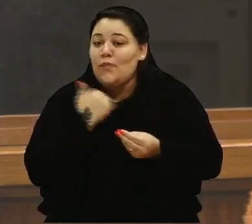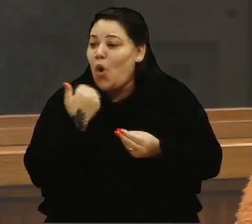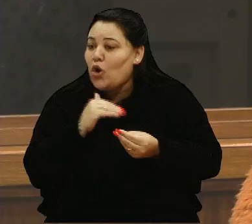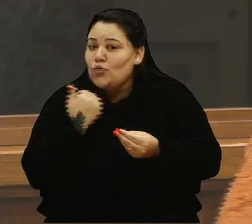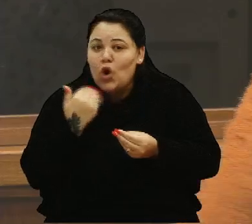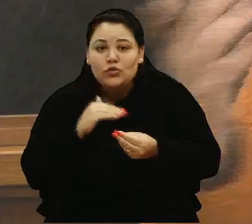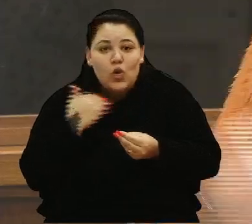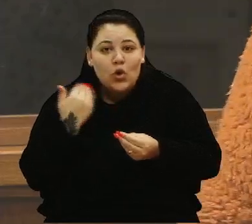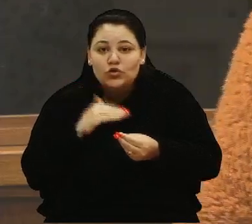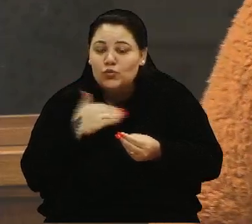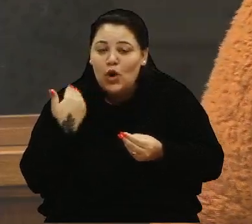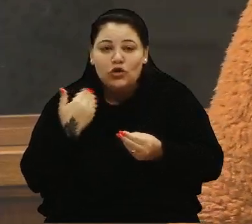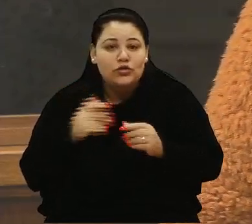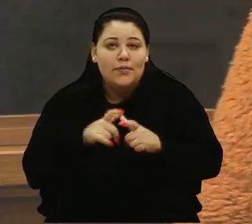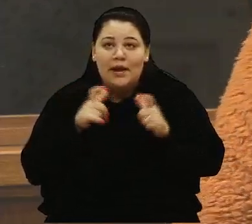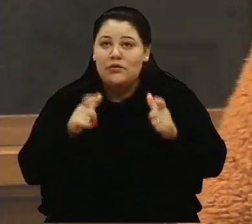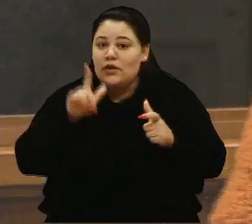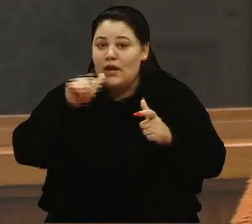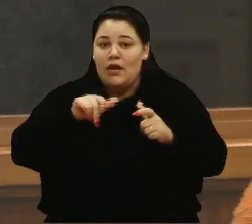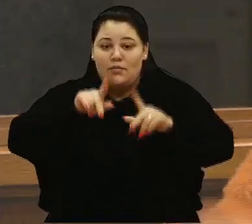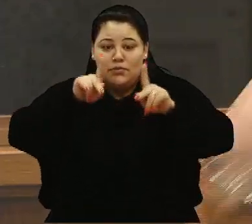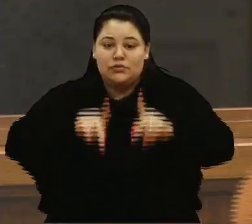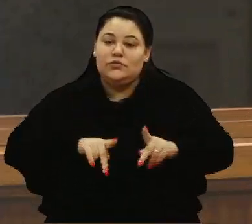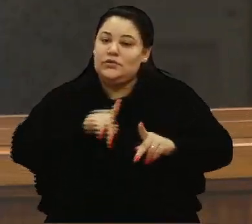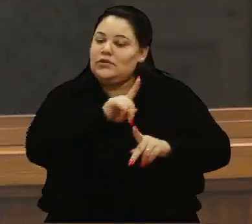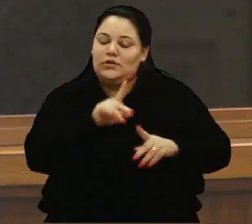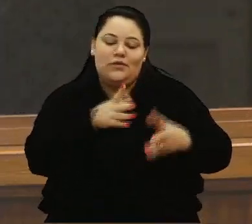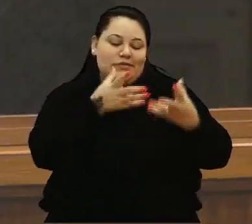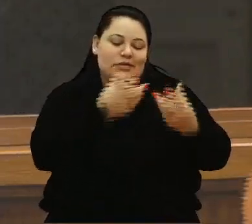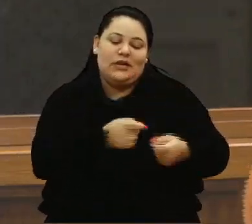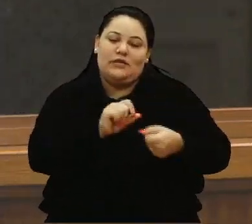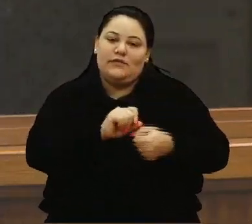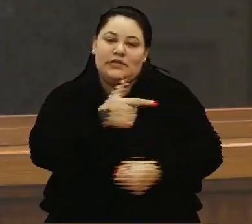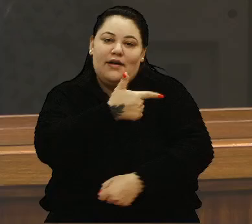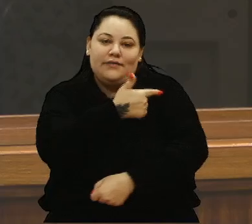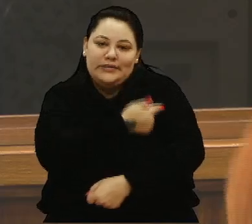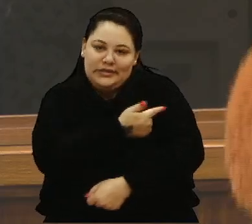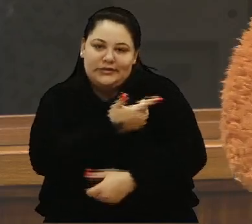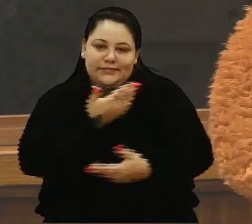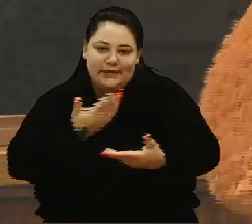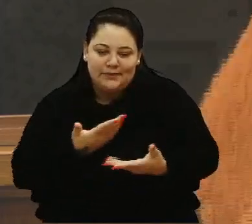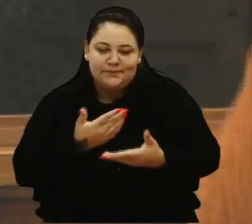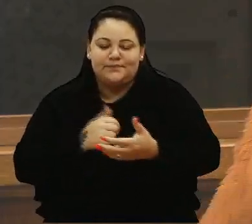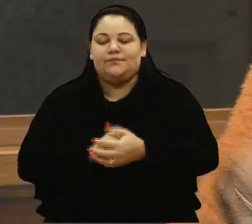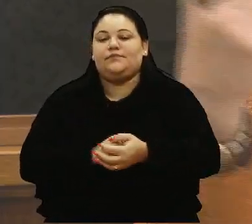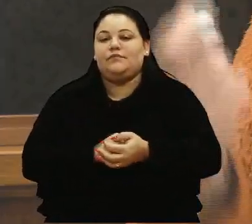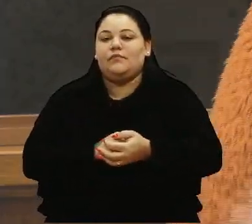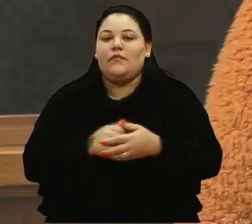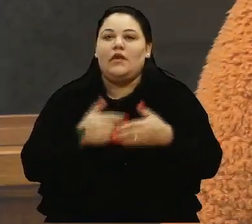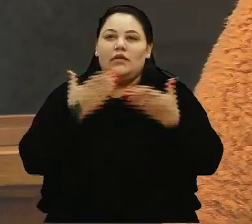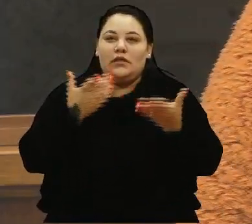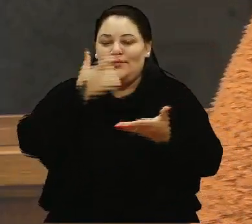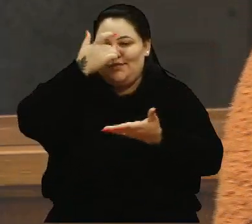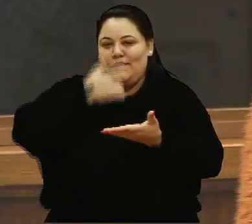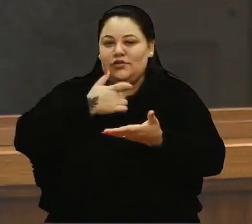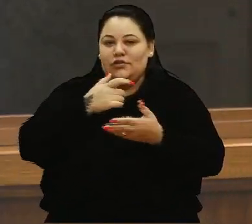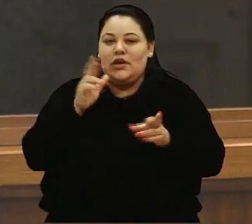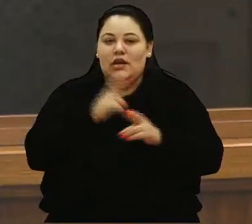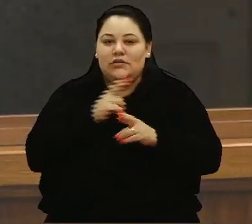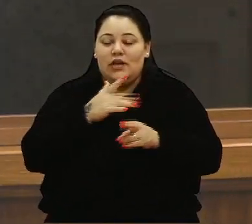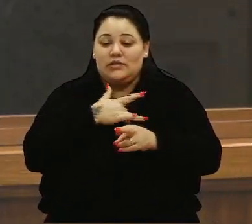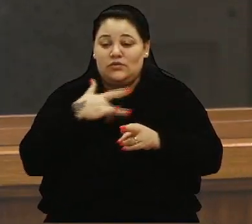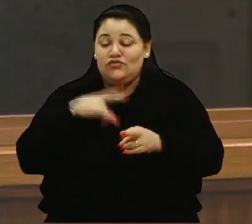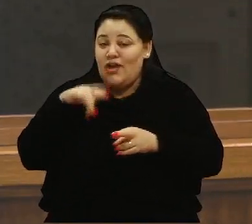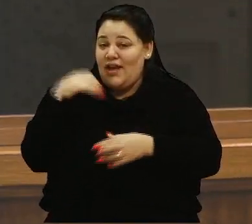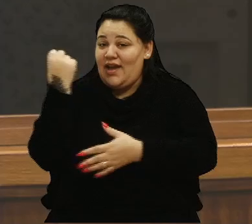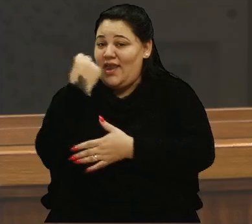passagem, a grande maioria de pessoas que recusaram se imunizar de alguma maneira, né? Então, acho que essa questão da saúde é grave,